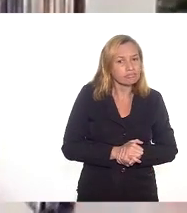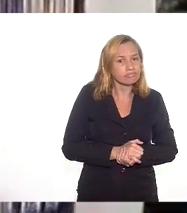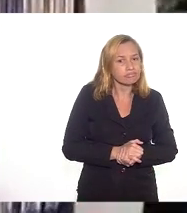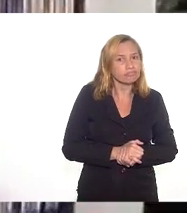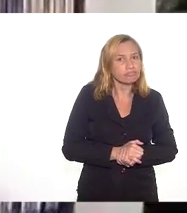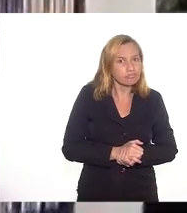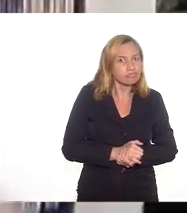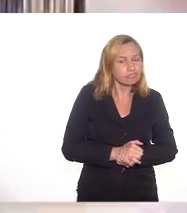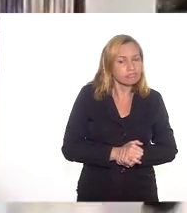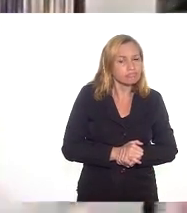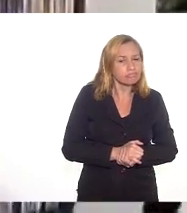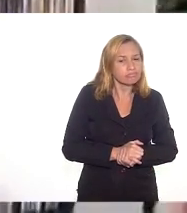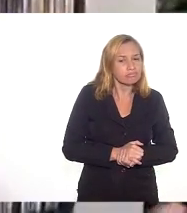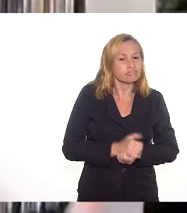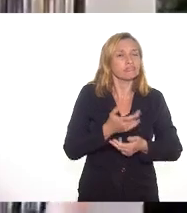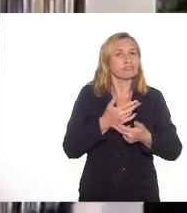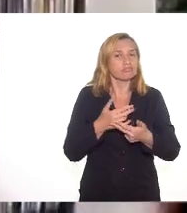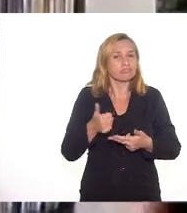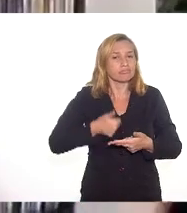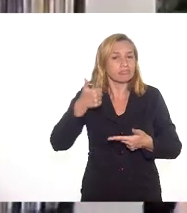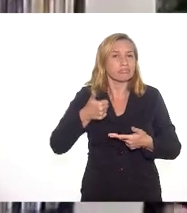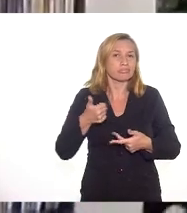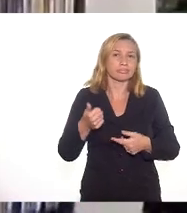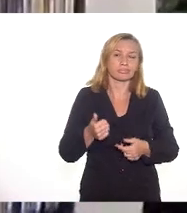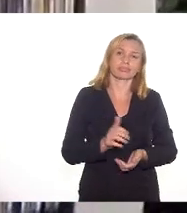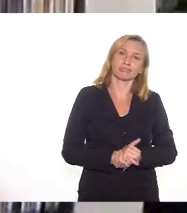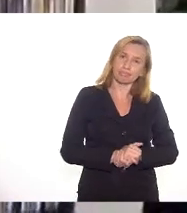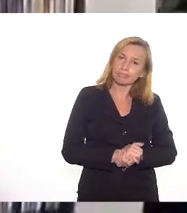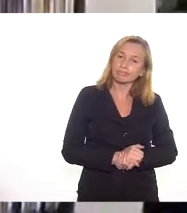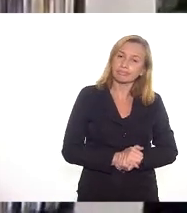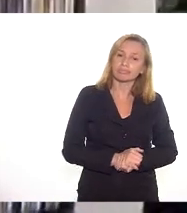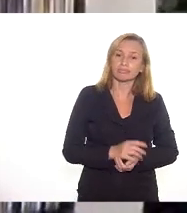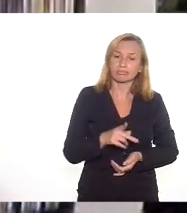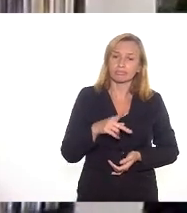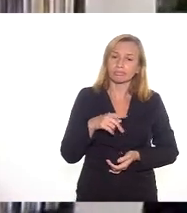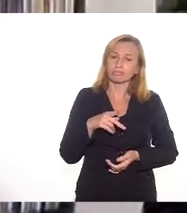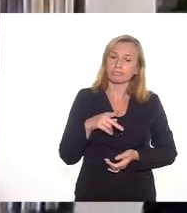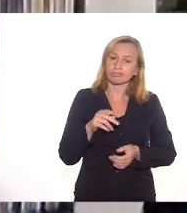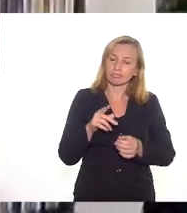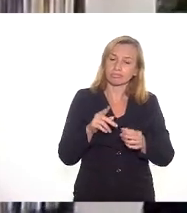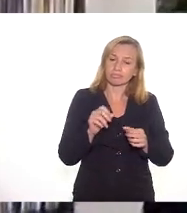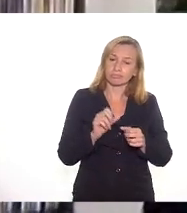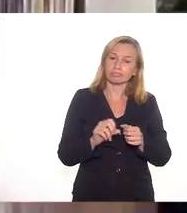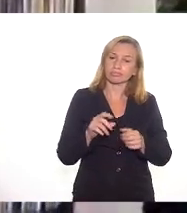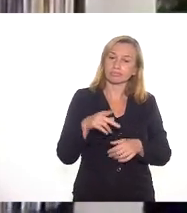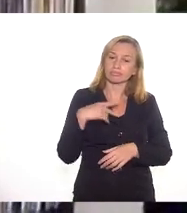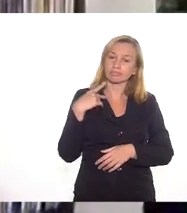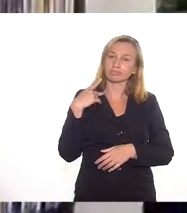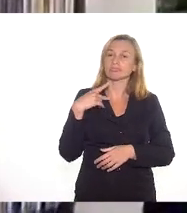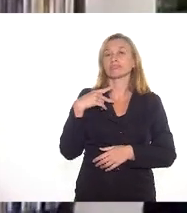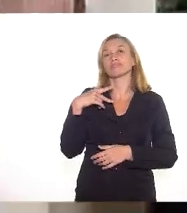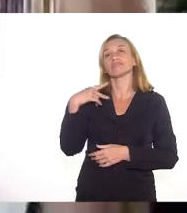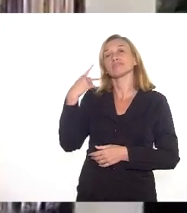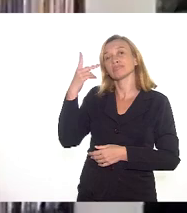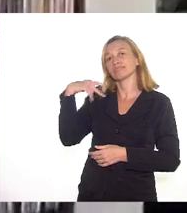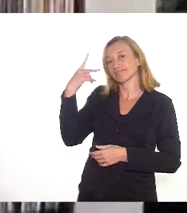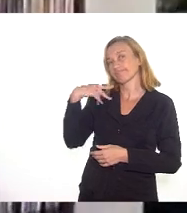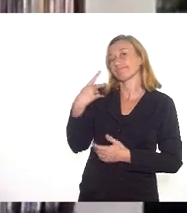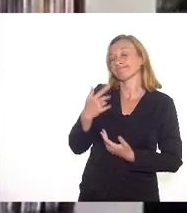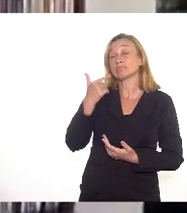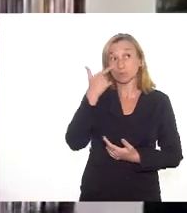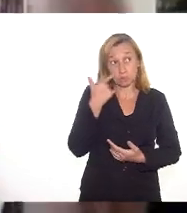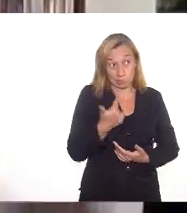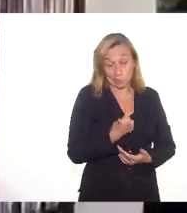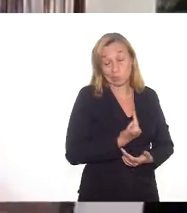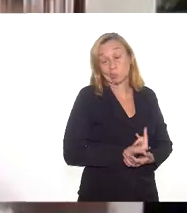situações, condições. É isso que a gente faz no parlamento, entendeu? E eu vejo que tem,